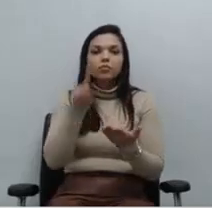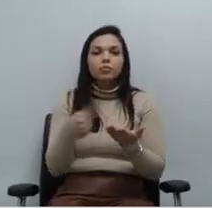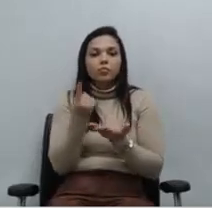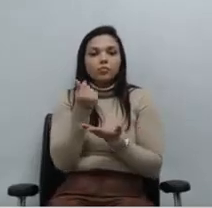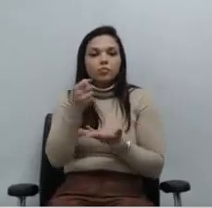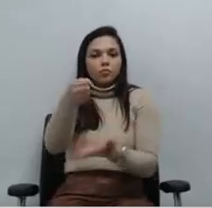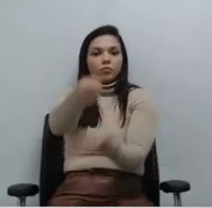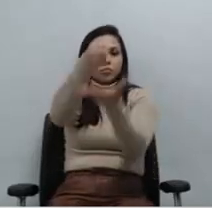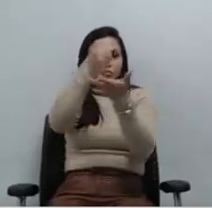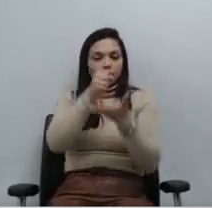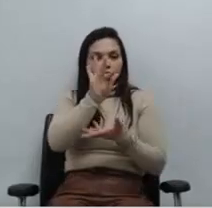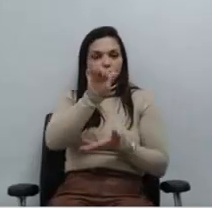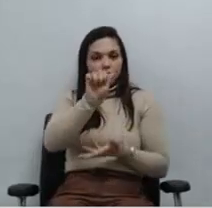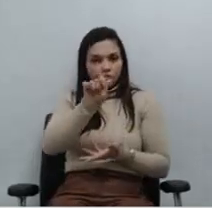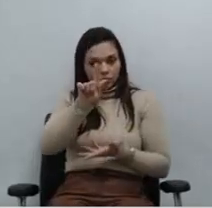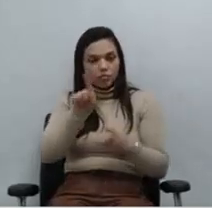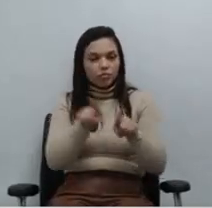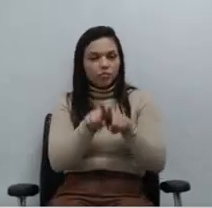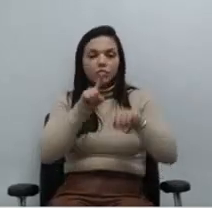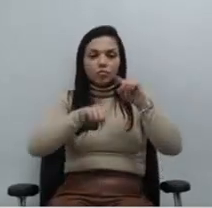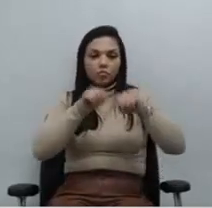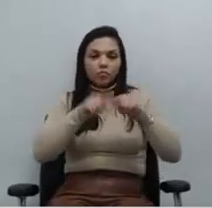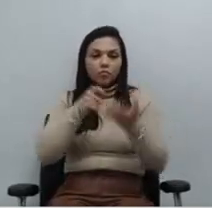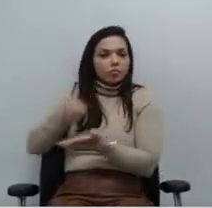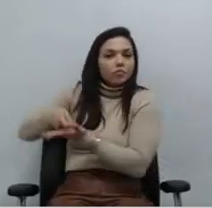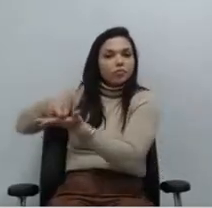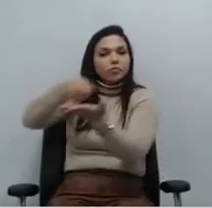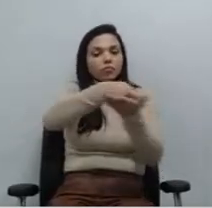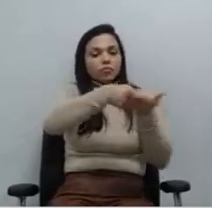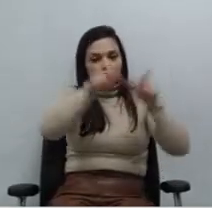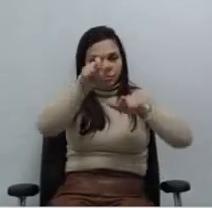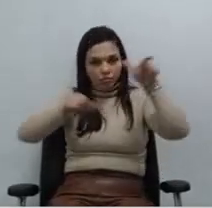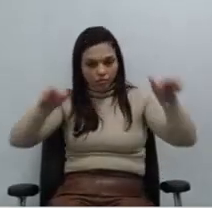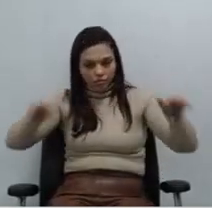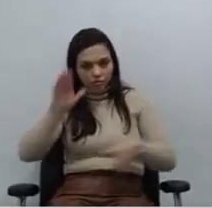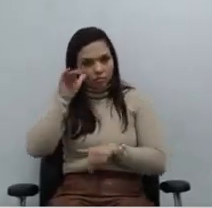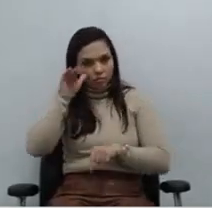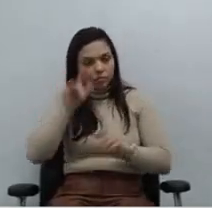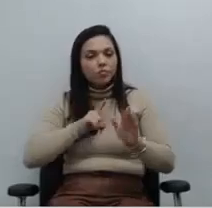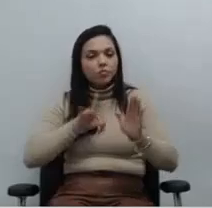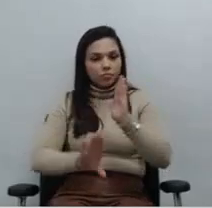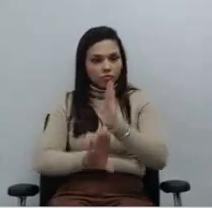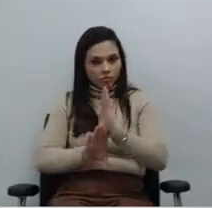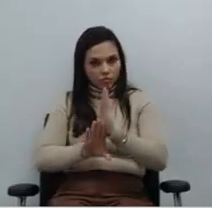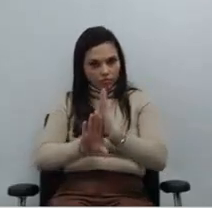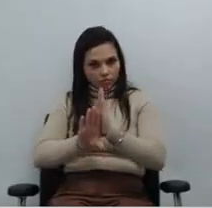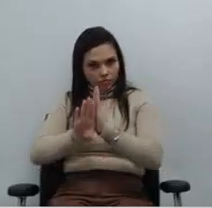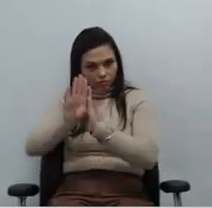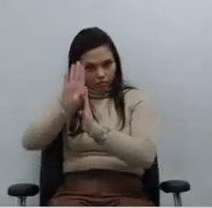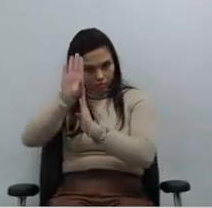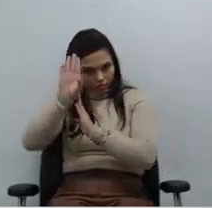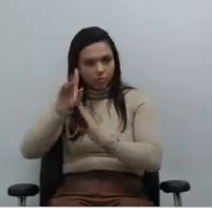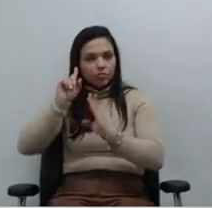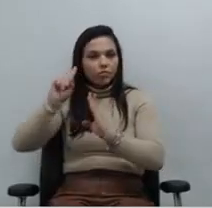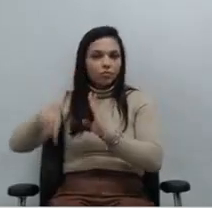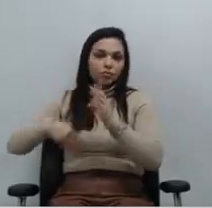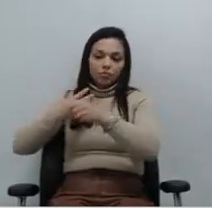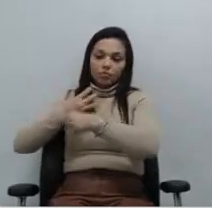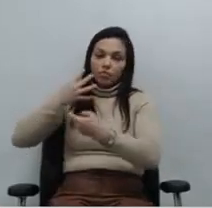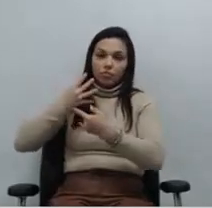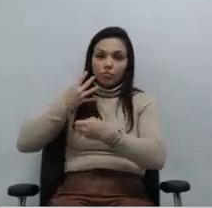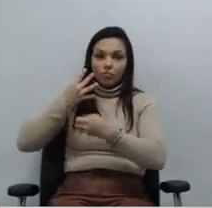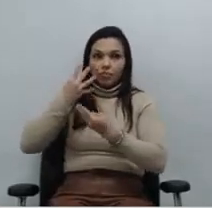2025, bem como a separação de despesas de pessoal. A análise fundamentalista apontou o crescimento exponencial no primeiro quadrimestre de 2024,